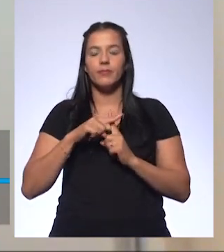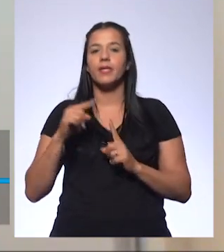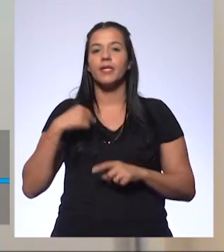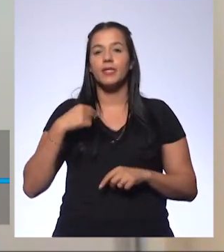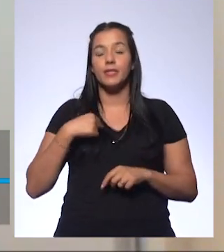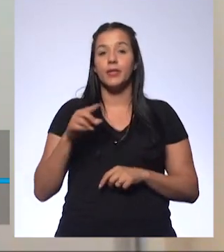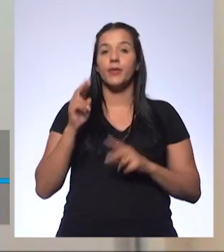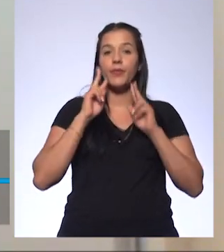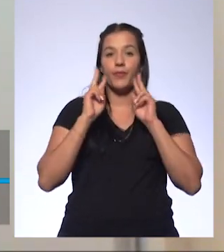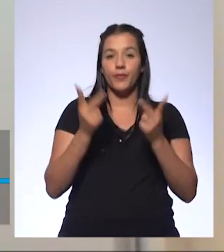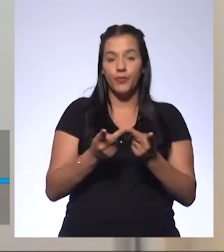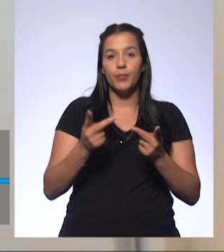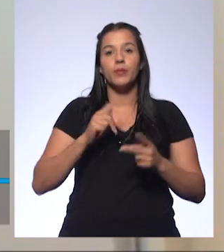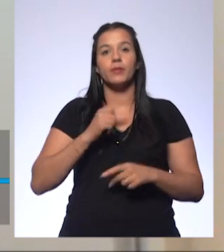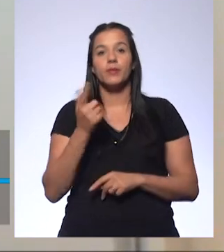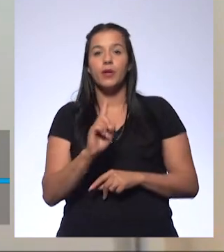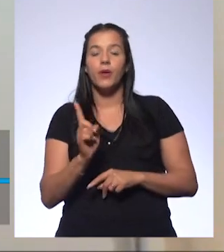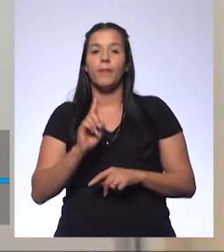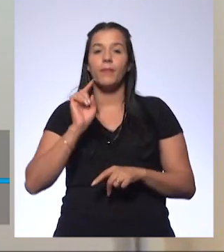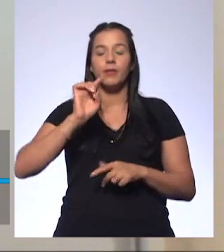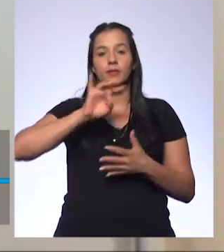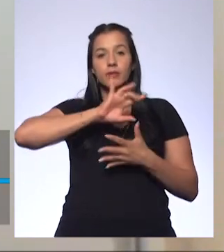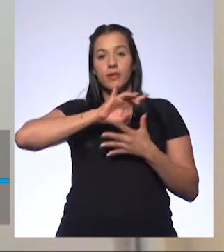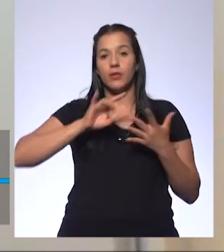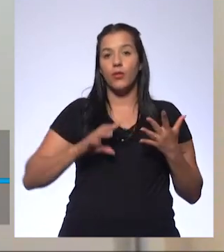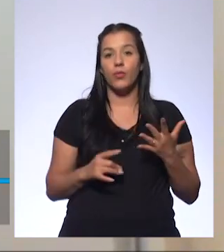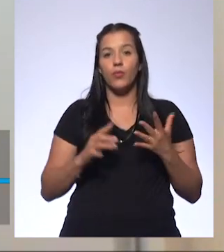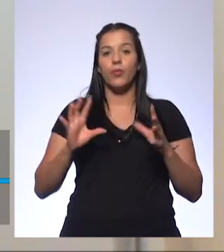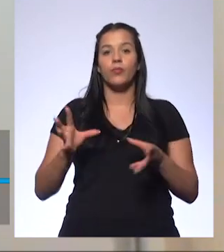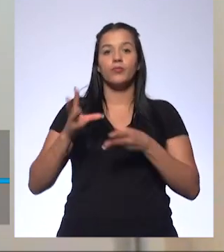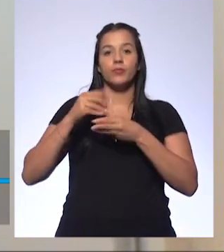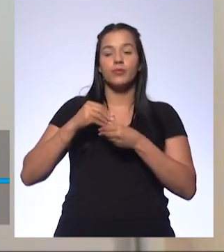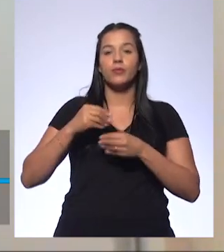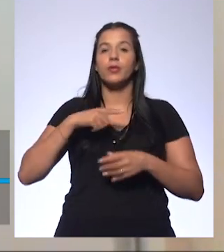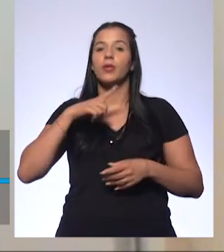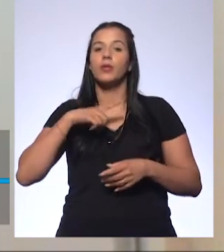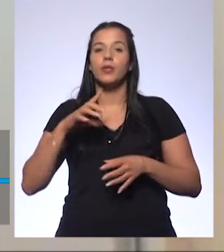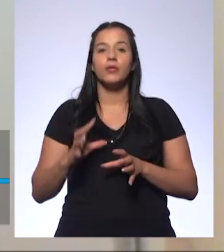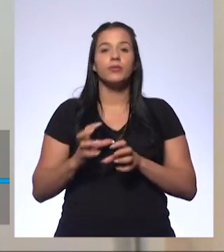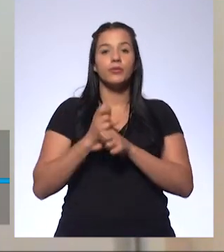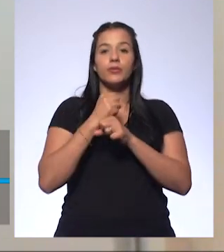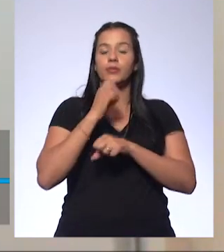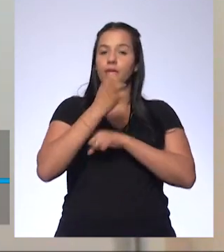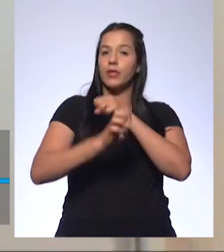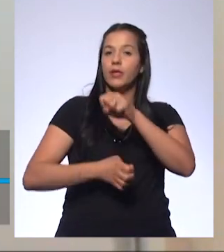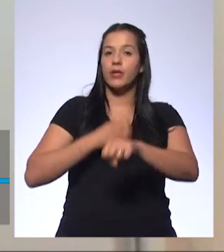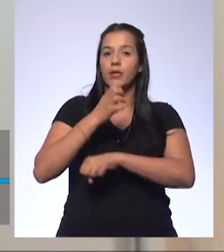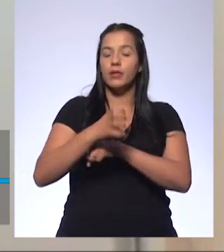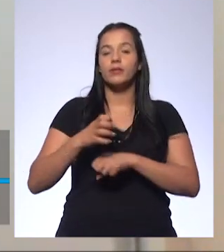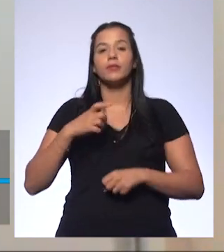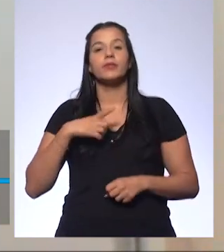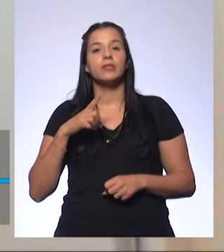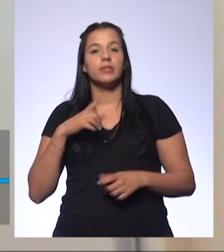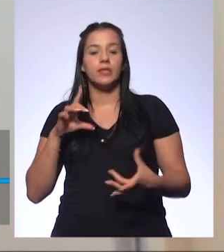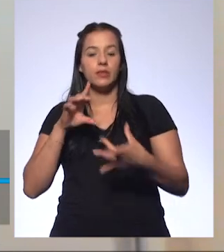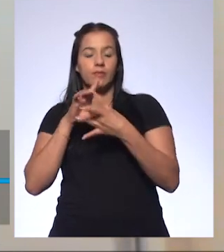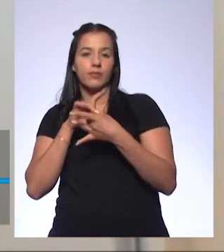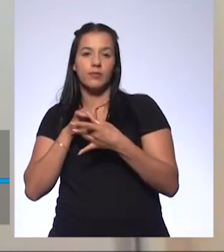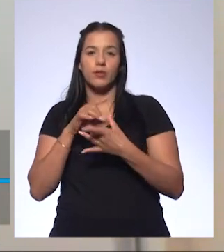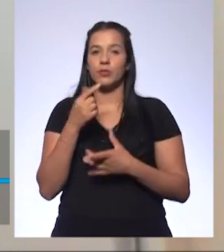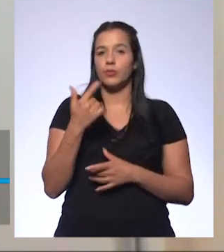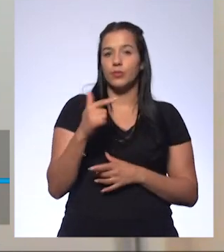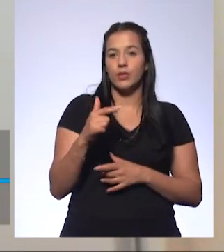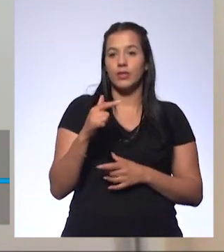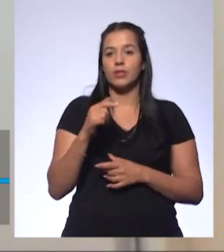porque dependendo da sua característica, da quantidade de elétrons que ele tem, da afinidade que ele tem pelo elétron, se